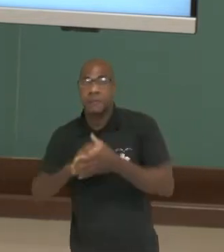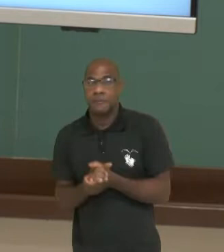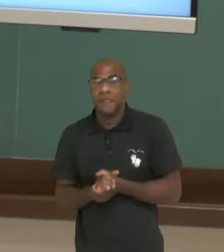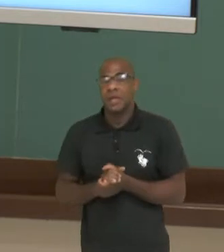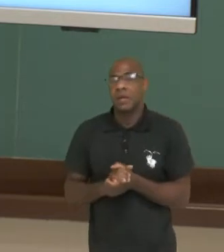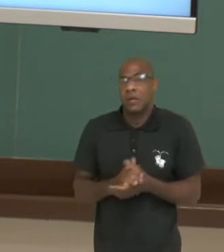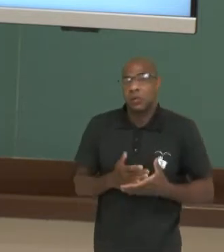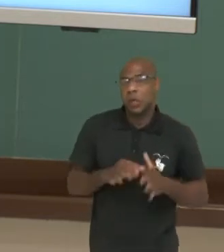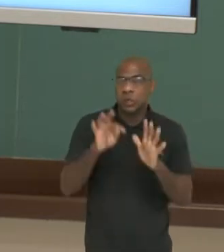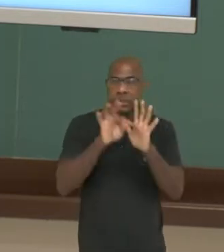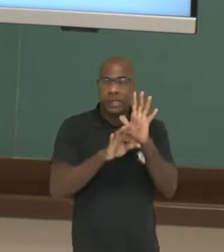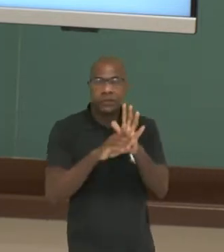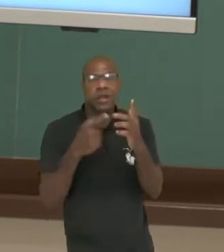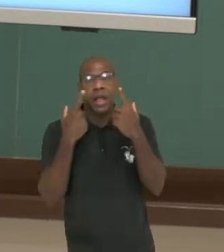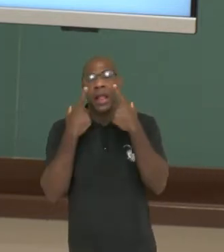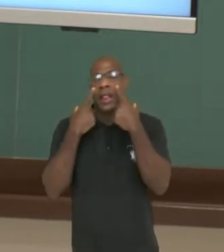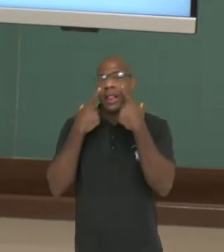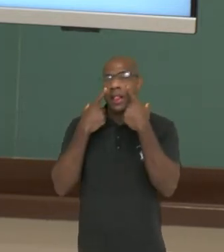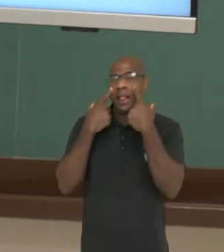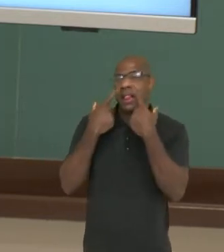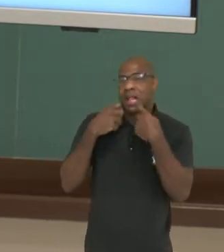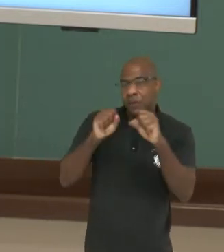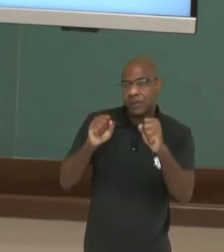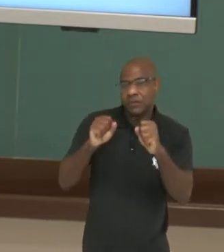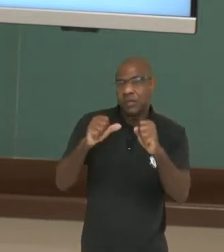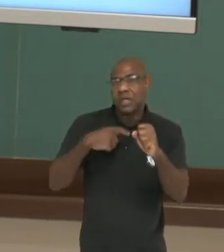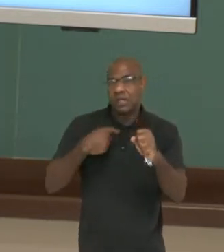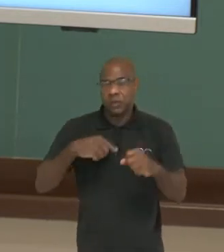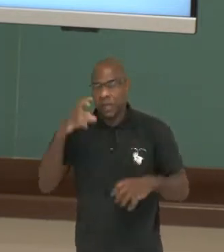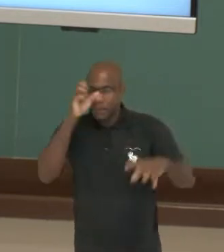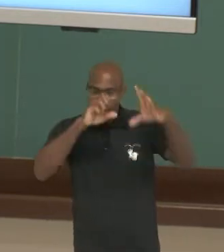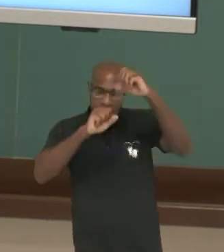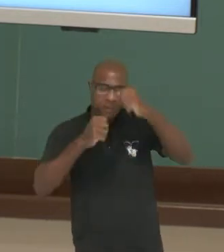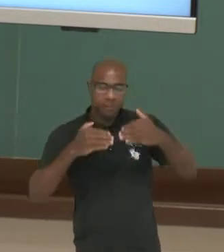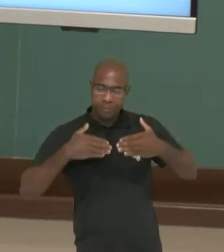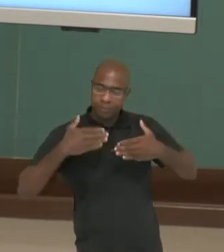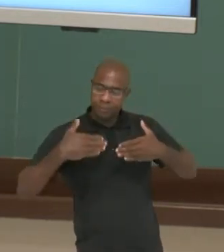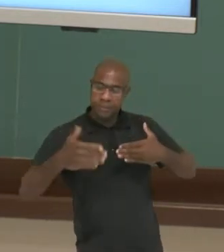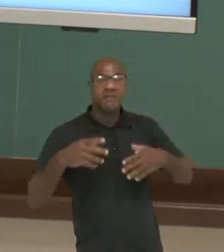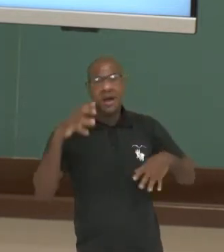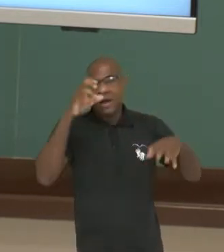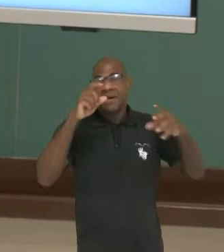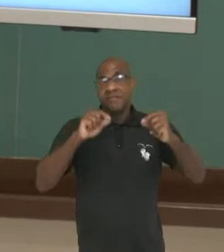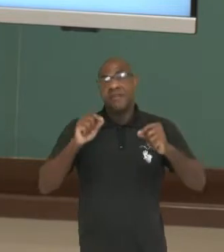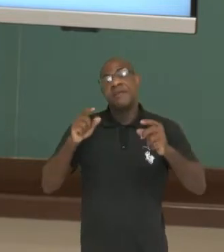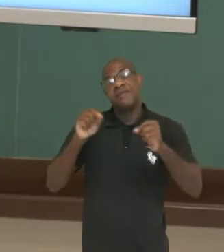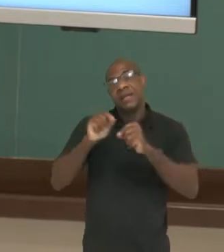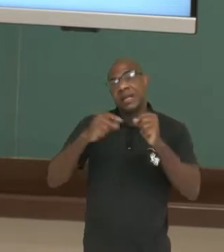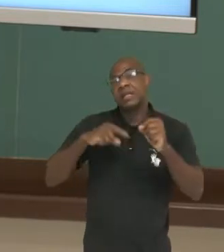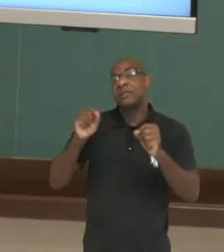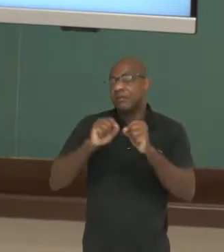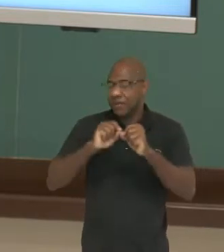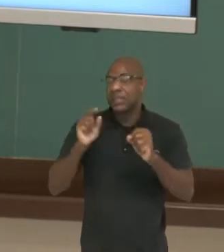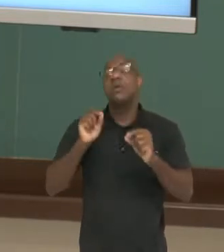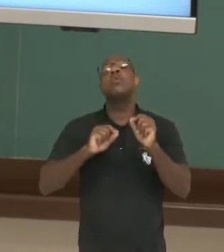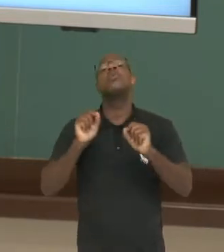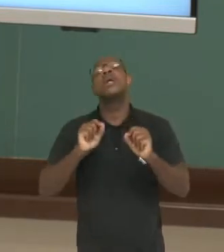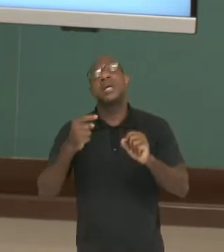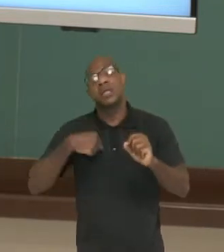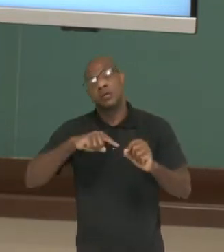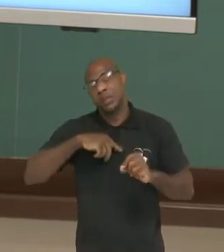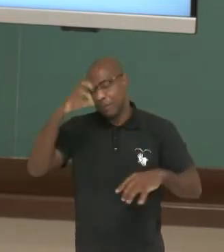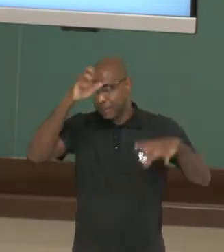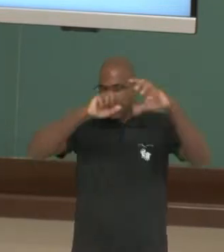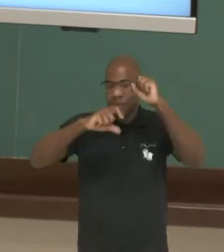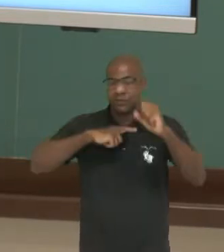é socialmente construído ao longo de nossa formação, vai fazer com que nós tenhamos as possibilidades de expressar a nossa opinião, as